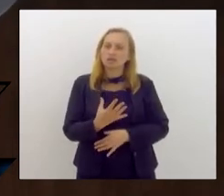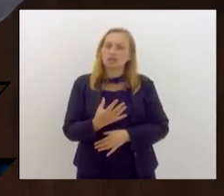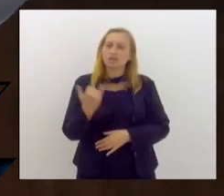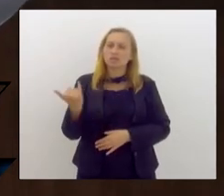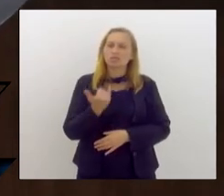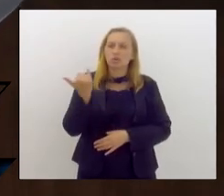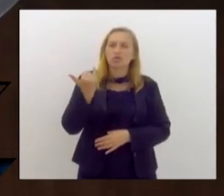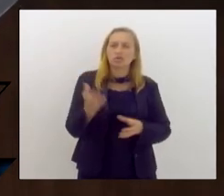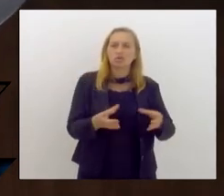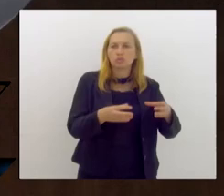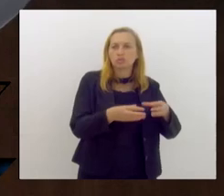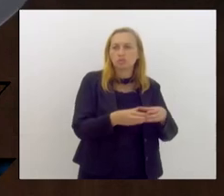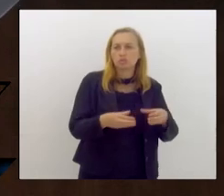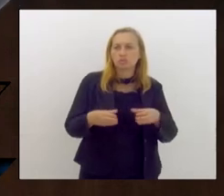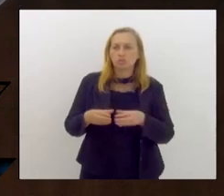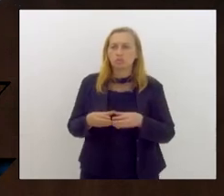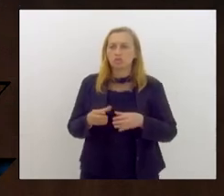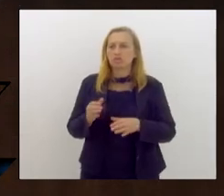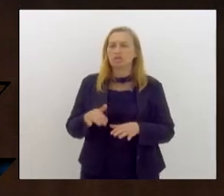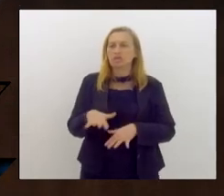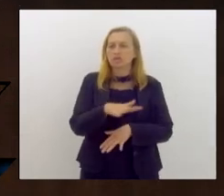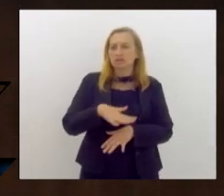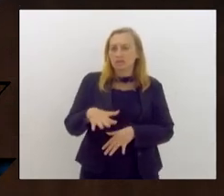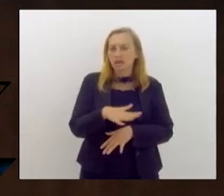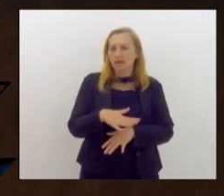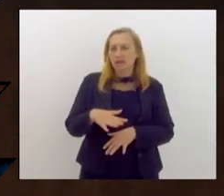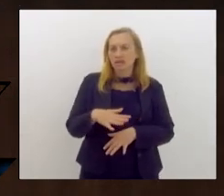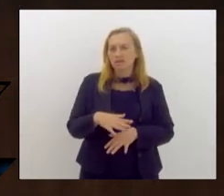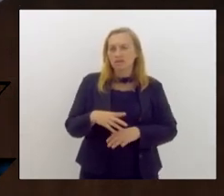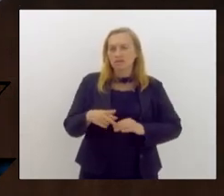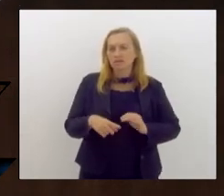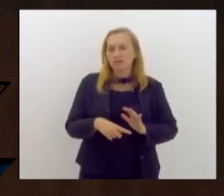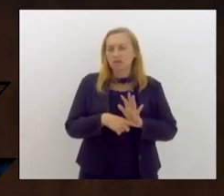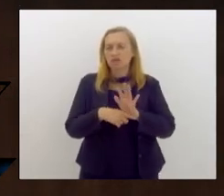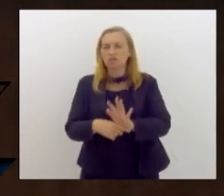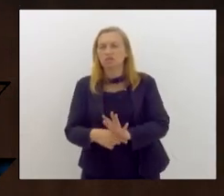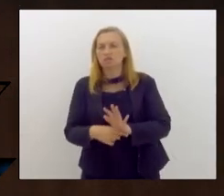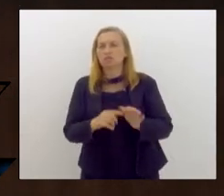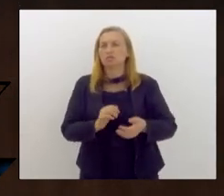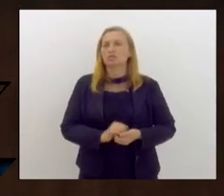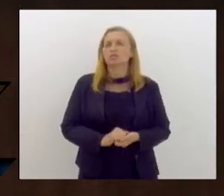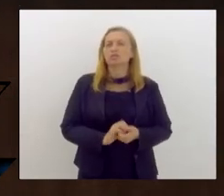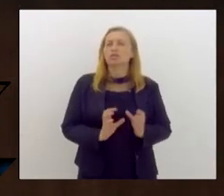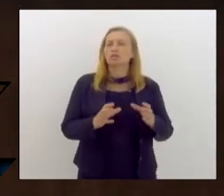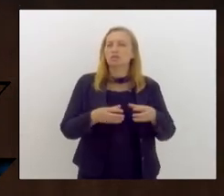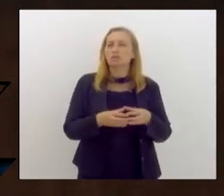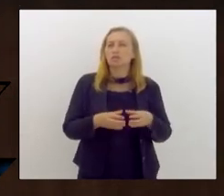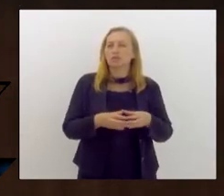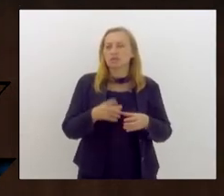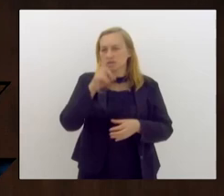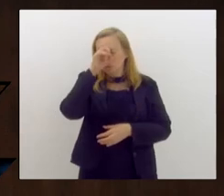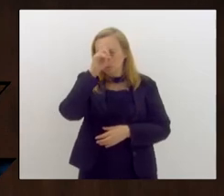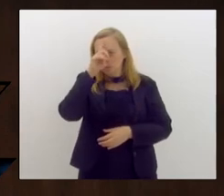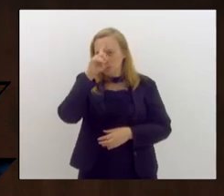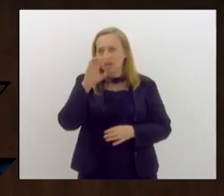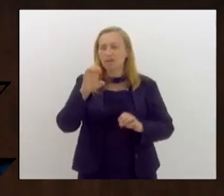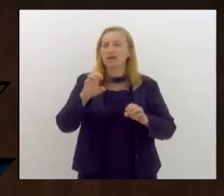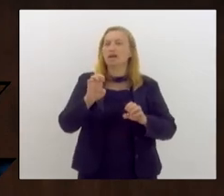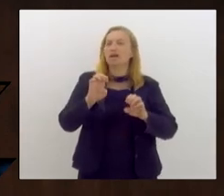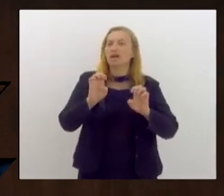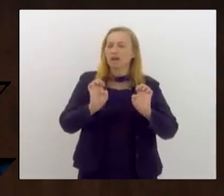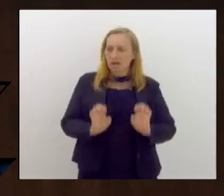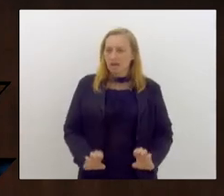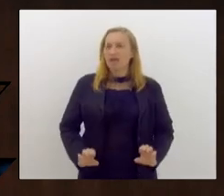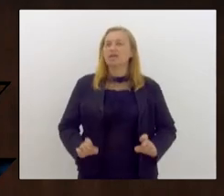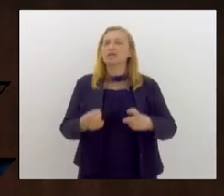importantes comissões nessa rede de atendimento, como a Comissão Hospitalar da Ética Médica, revisão